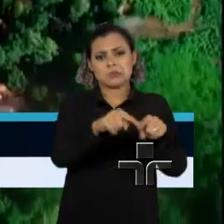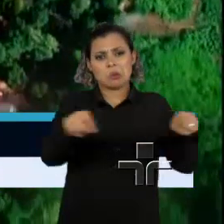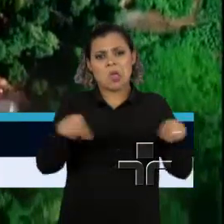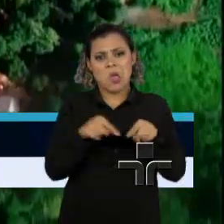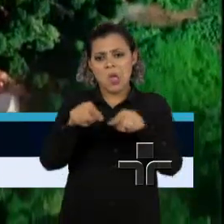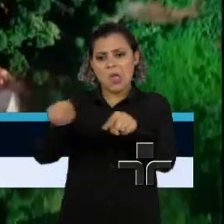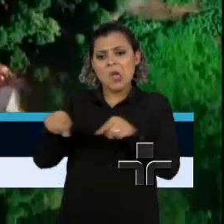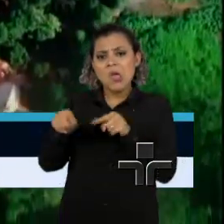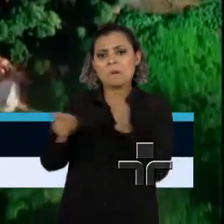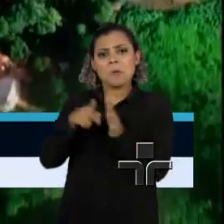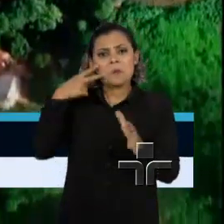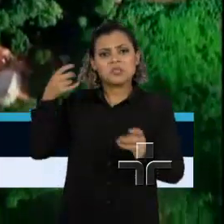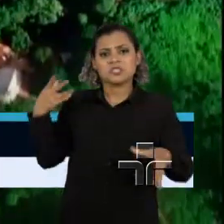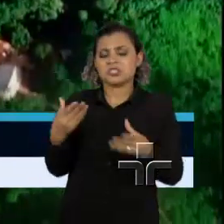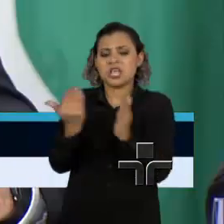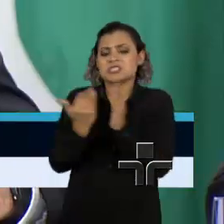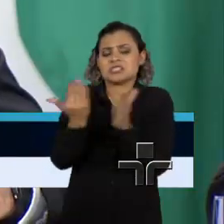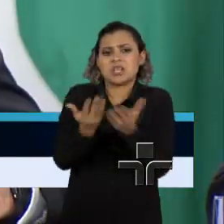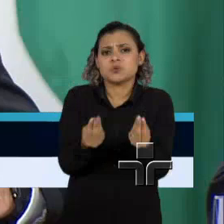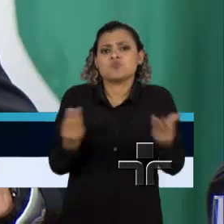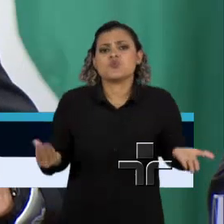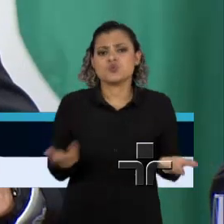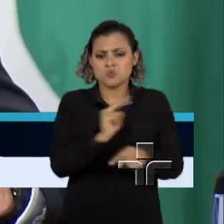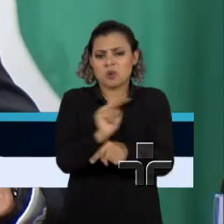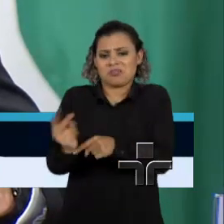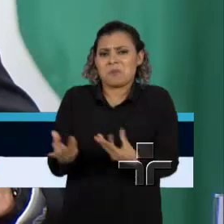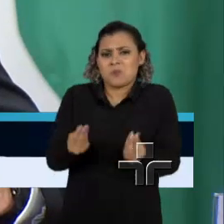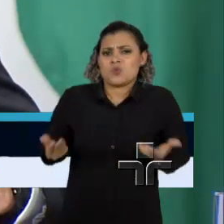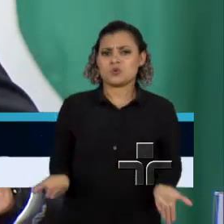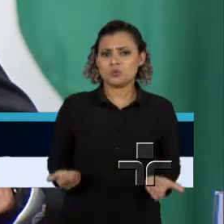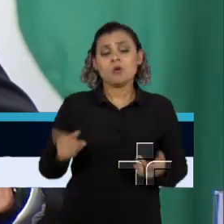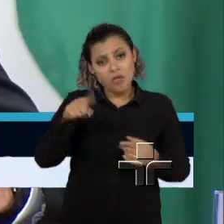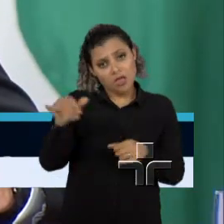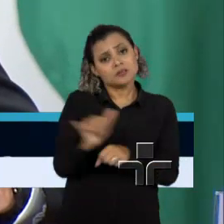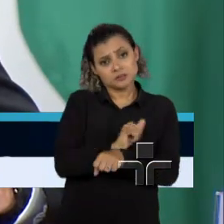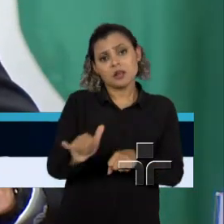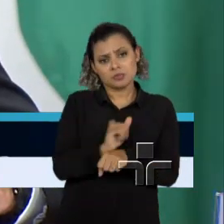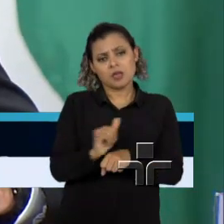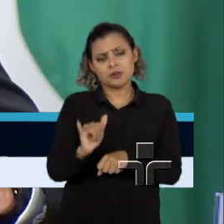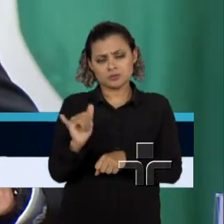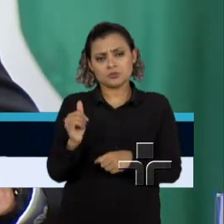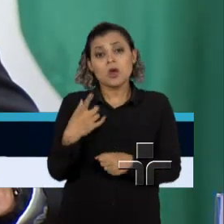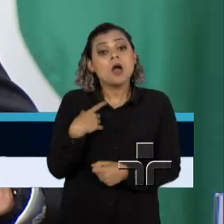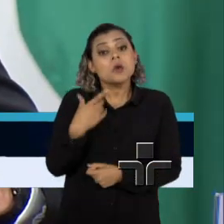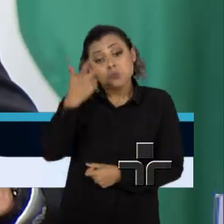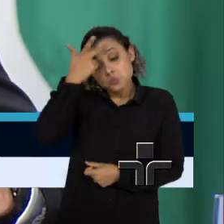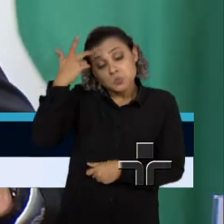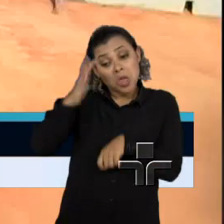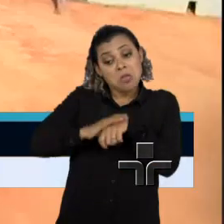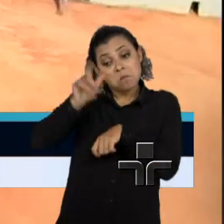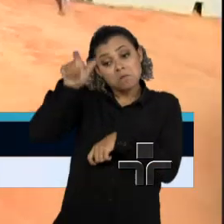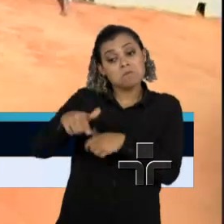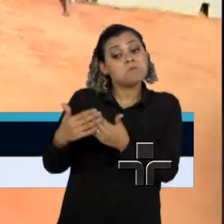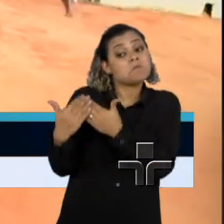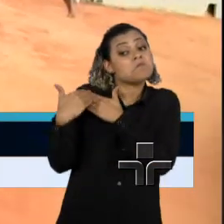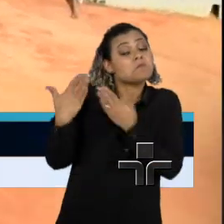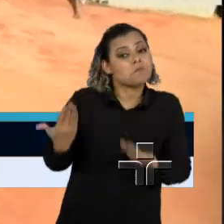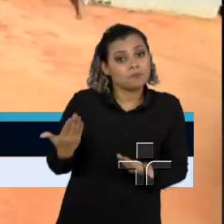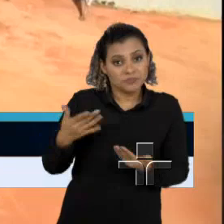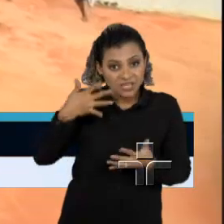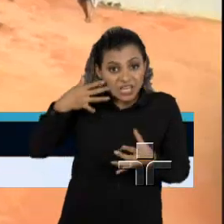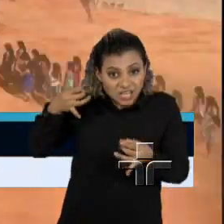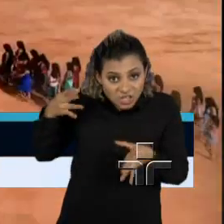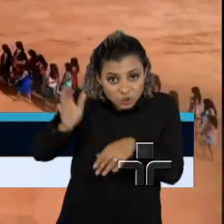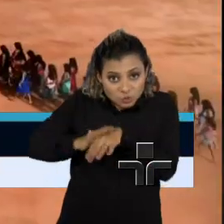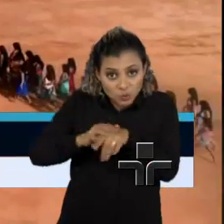terras indígenas no Brasil. Muitas reservas têm o aspecto estratégico, que alguém programou isso. O índio não faz